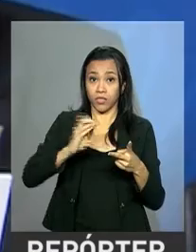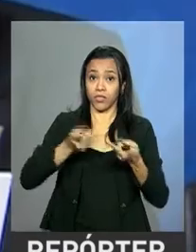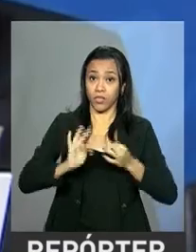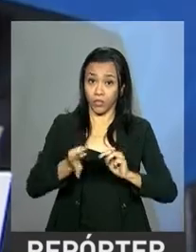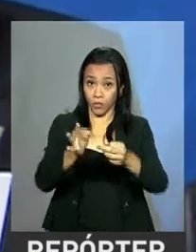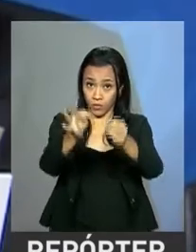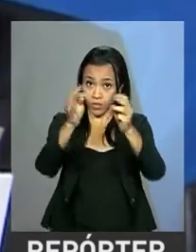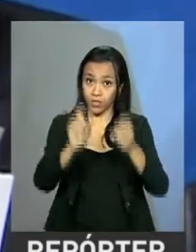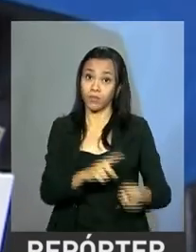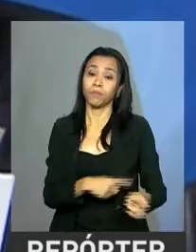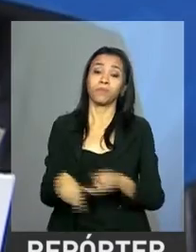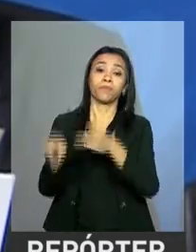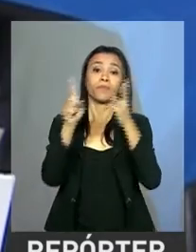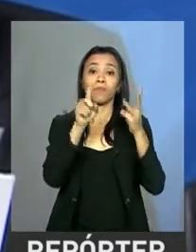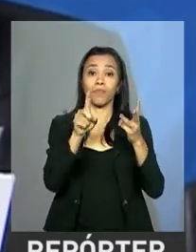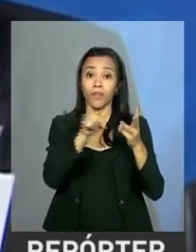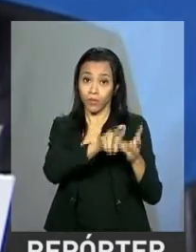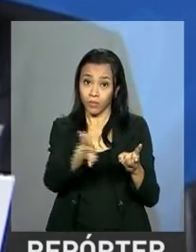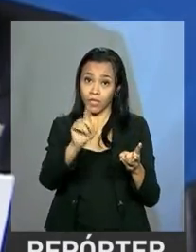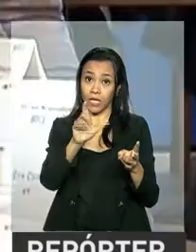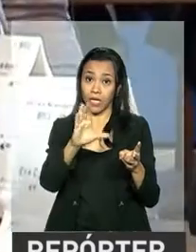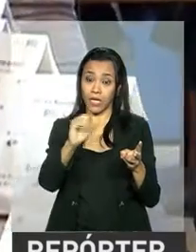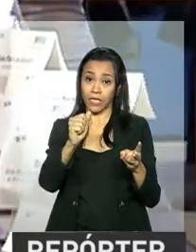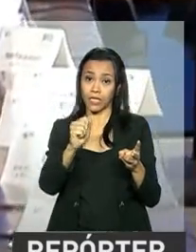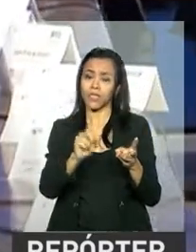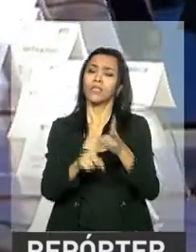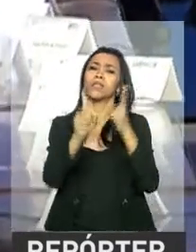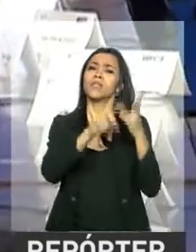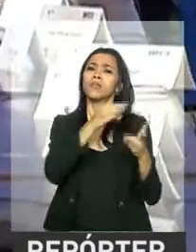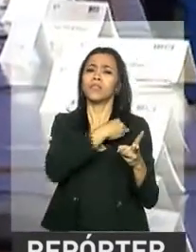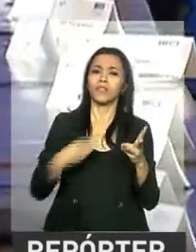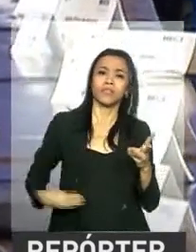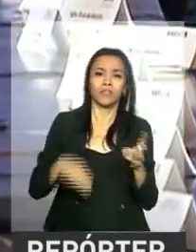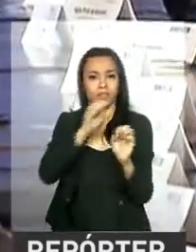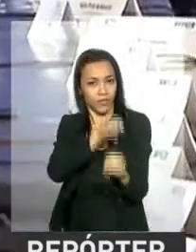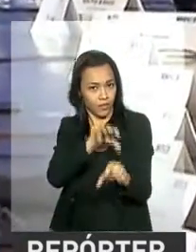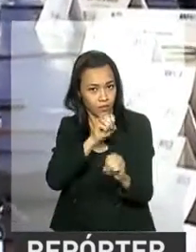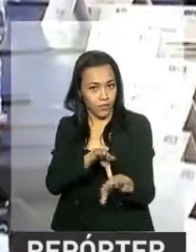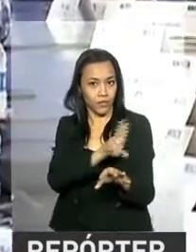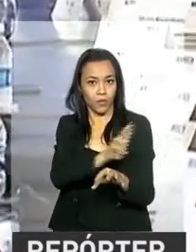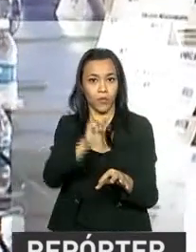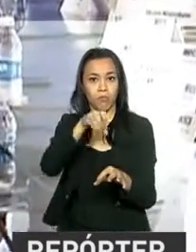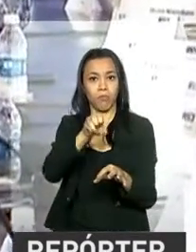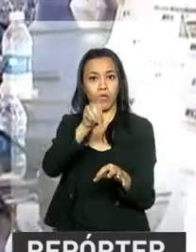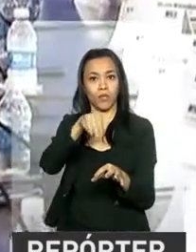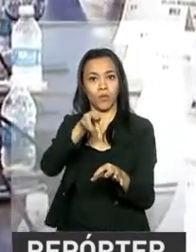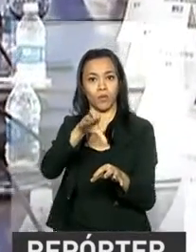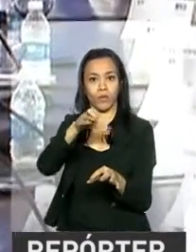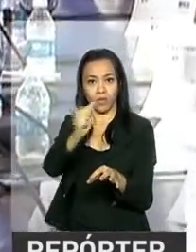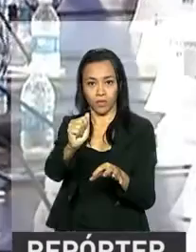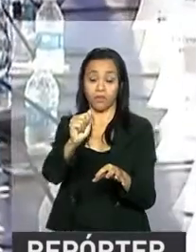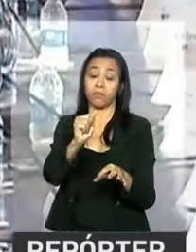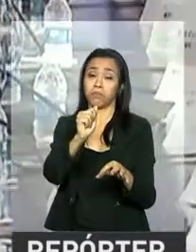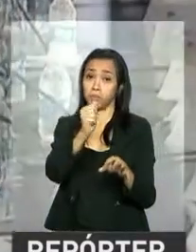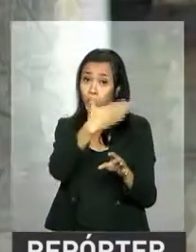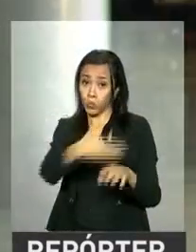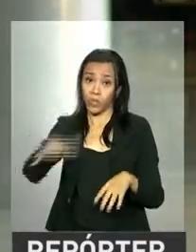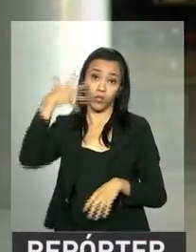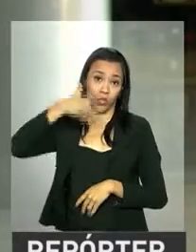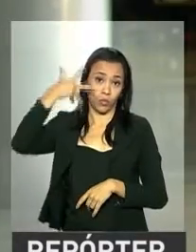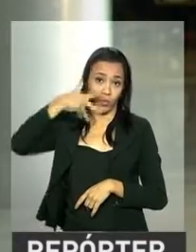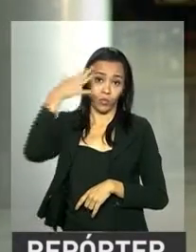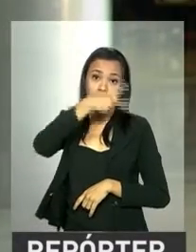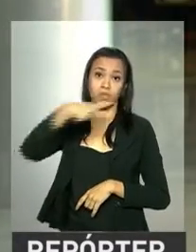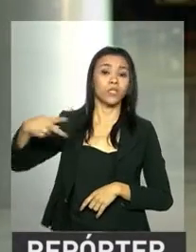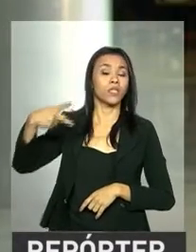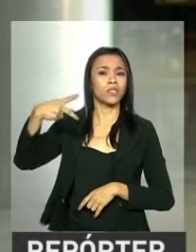e comunicação gilberto kassab eo ministro da educação mendonça filho durante o discurso o chefe tema